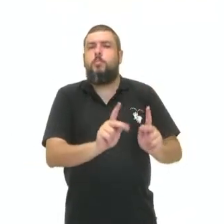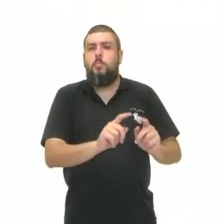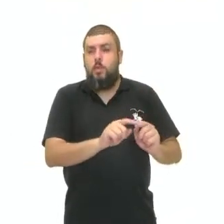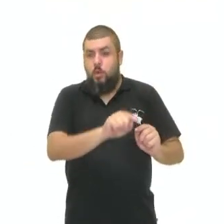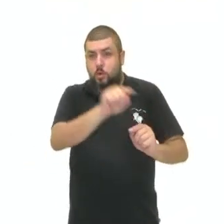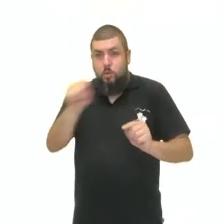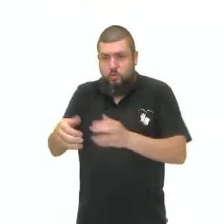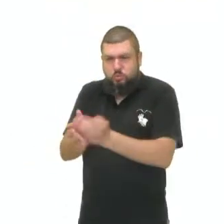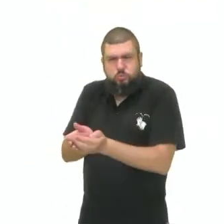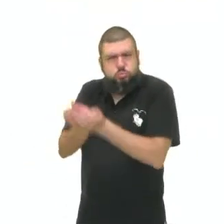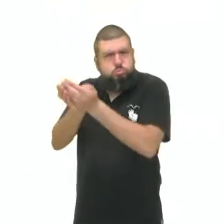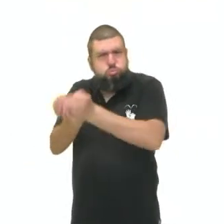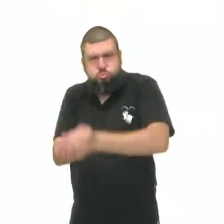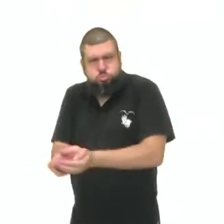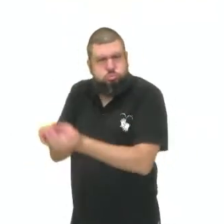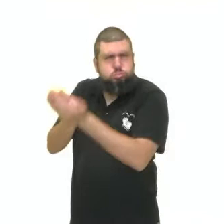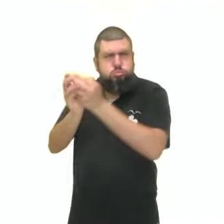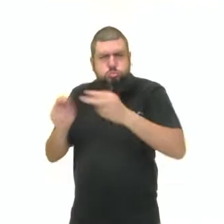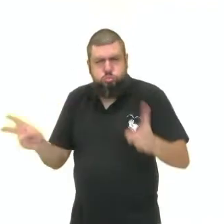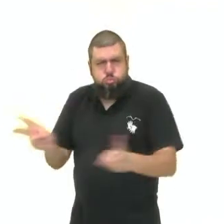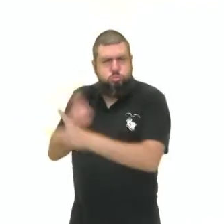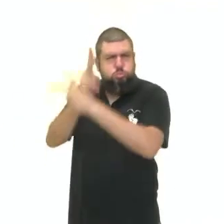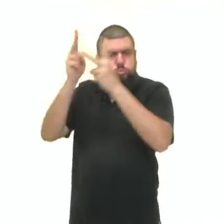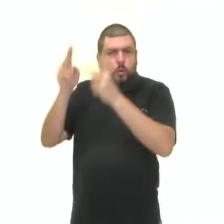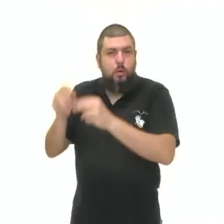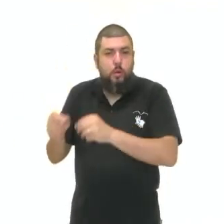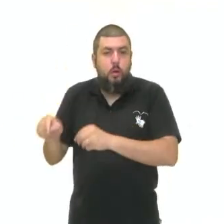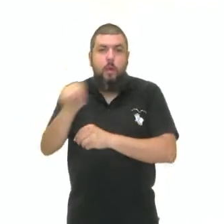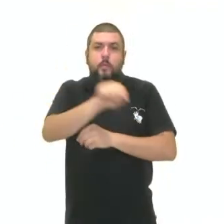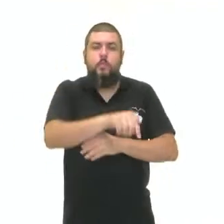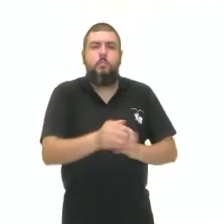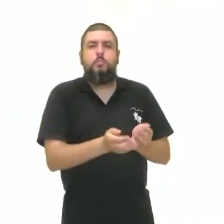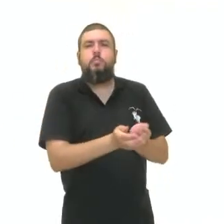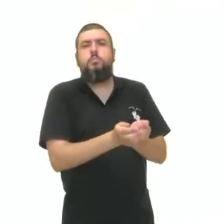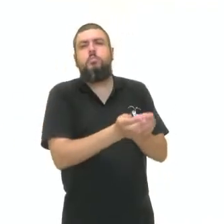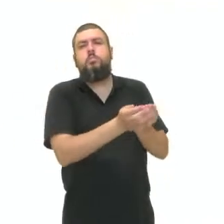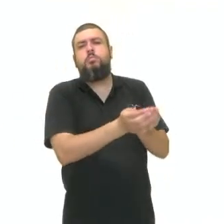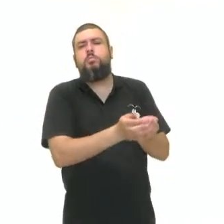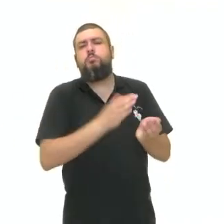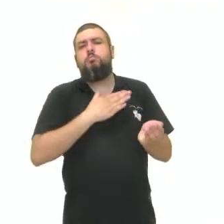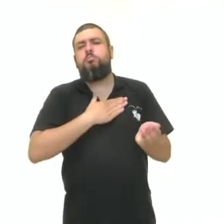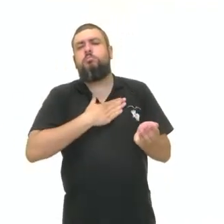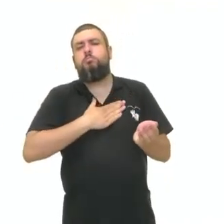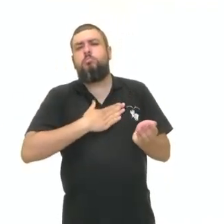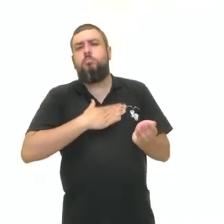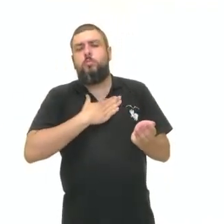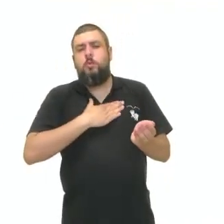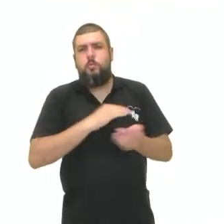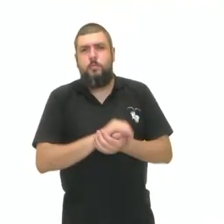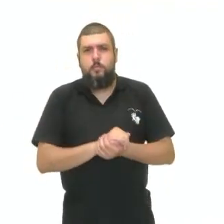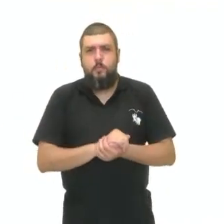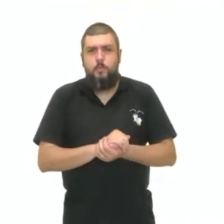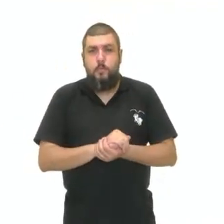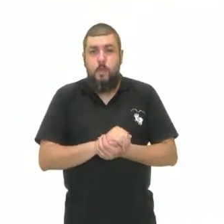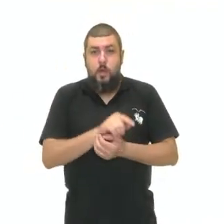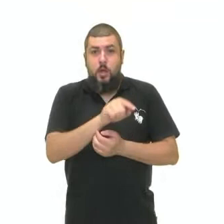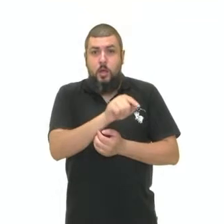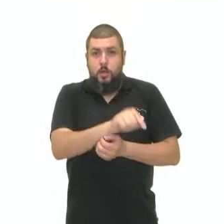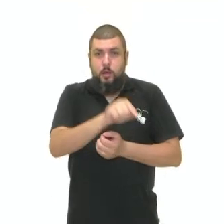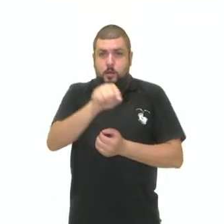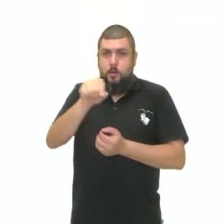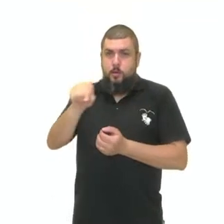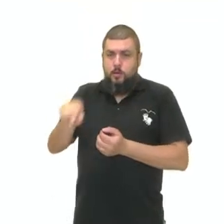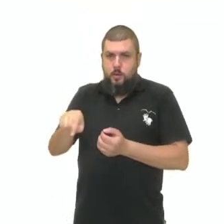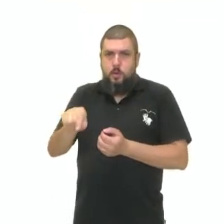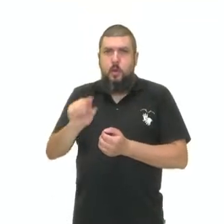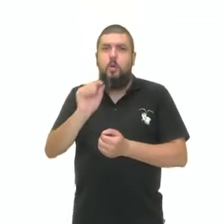no meio do mar, e o outro barquinho está lá num laguinho, navegando bem calmo. Esses barquinhos são como nós.